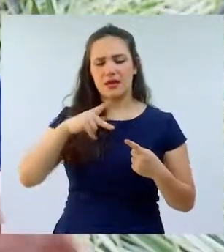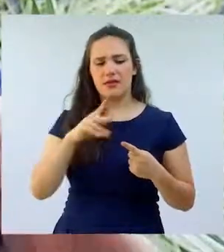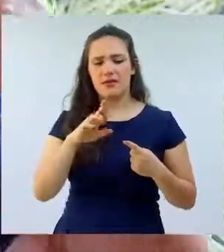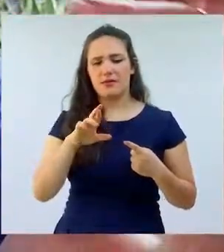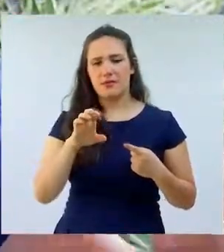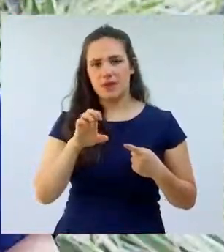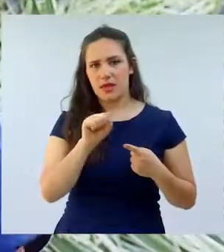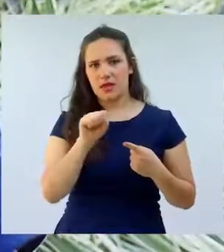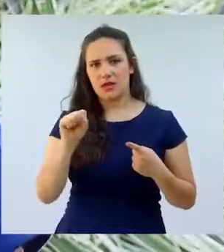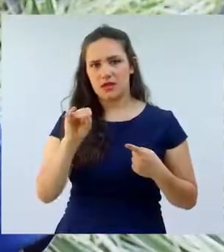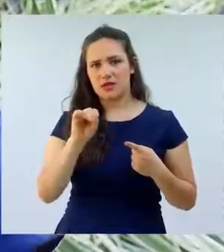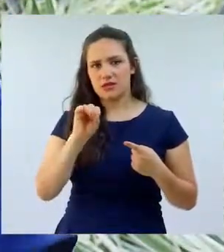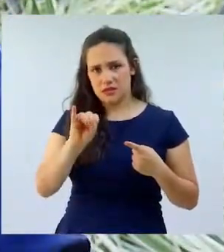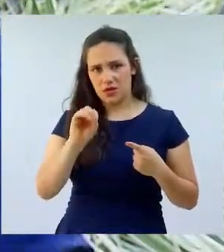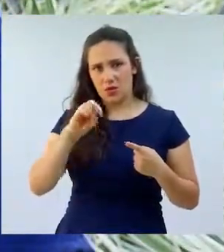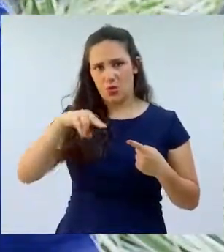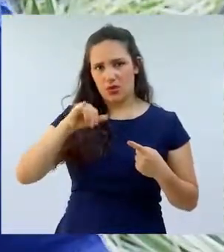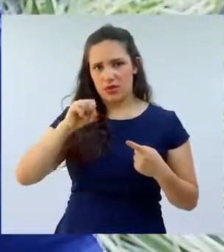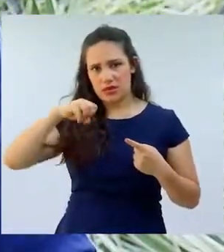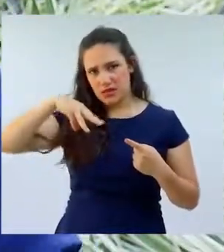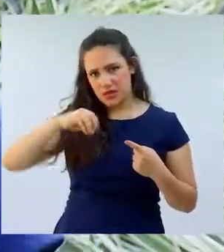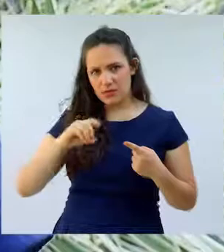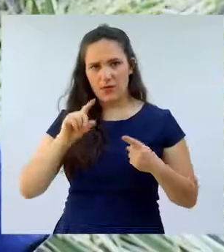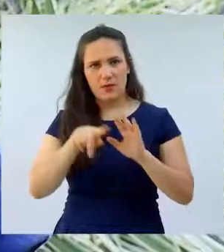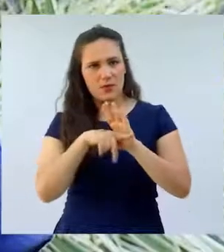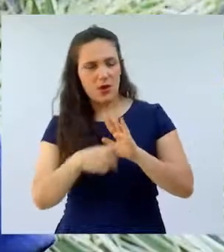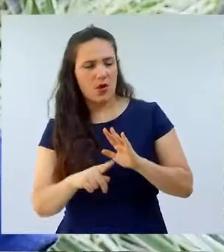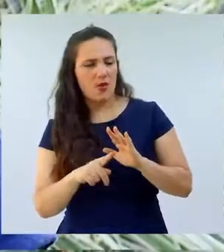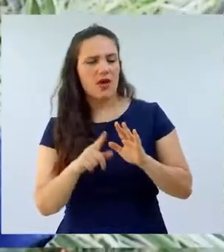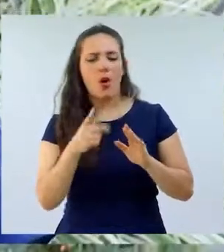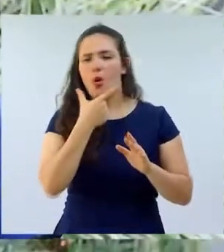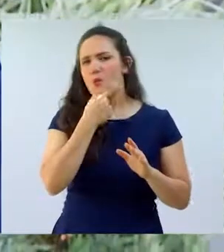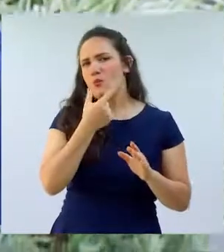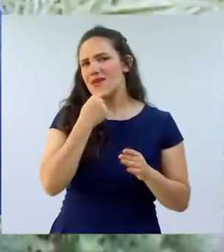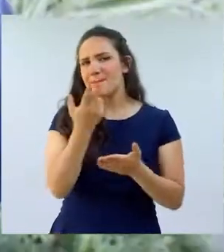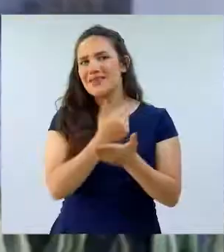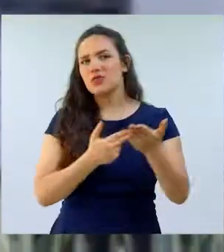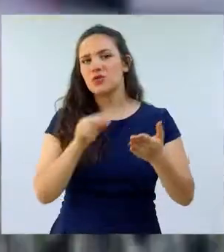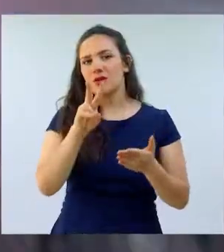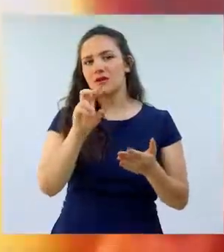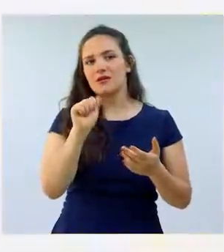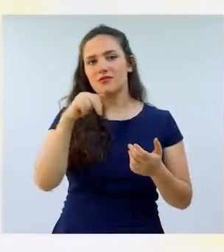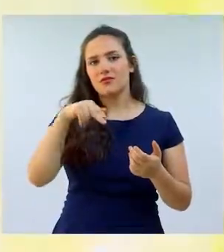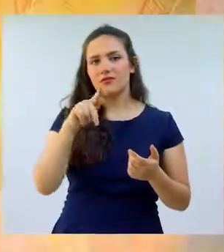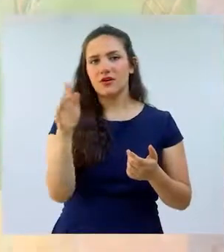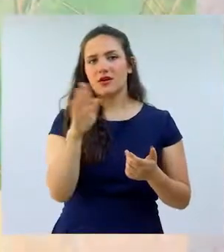que aí eu fui conhecendo os artistas impressionistas, né, da época do Van Gogh, do